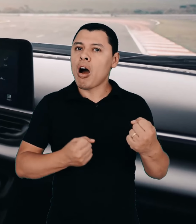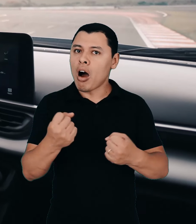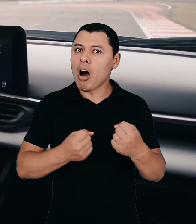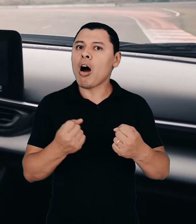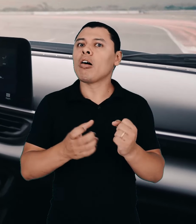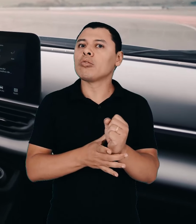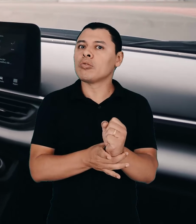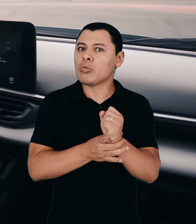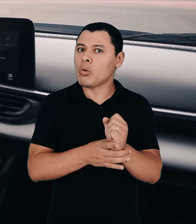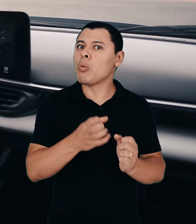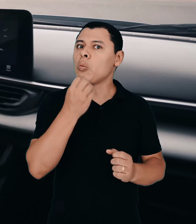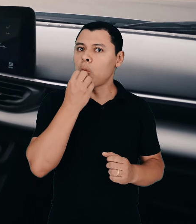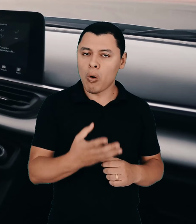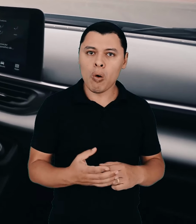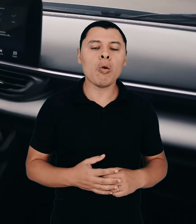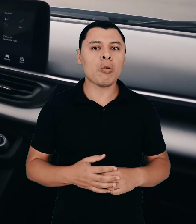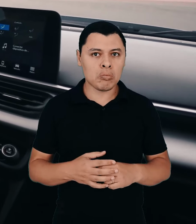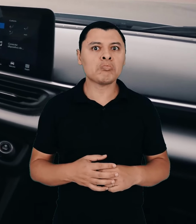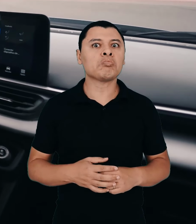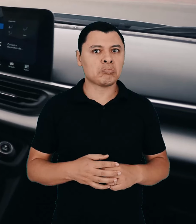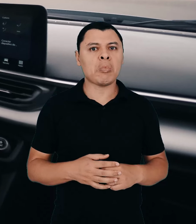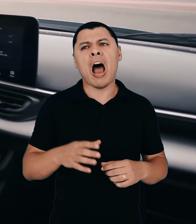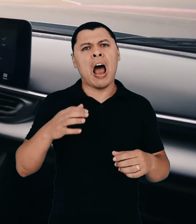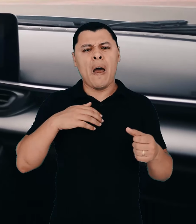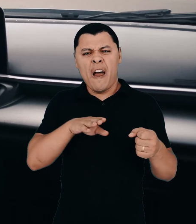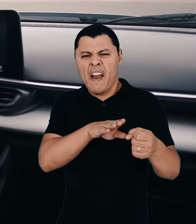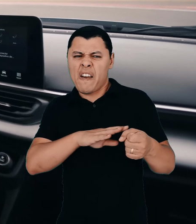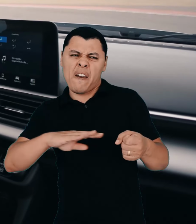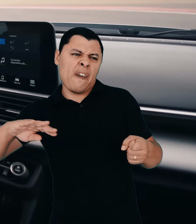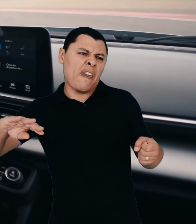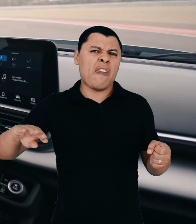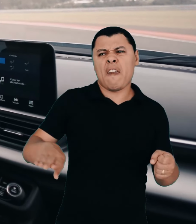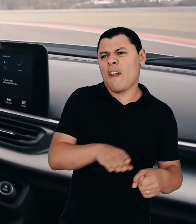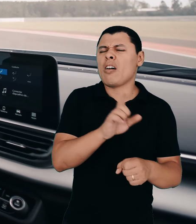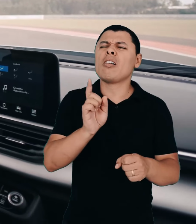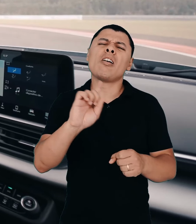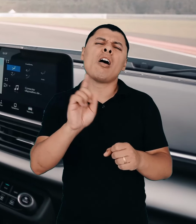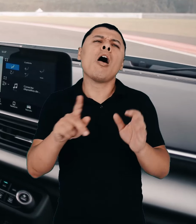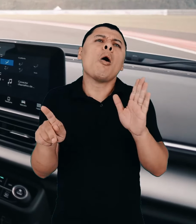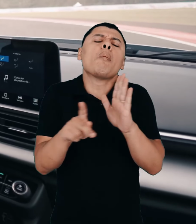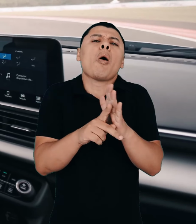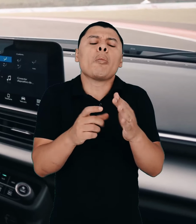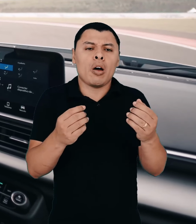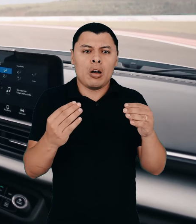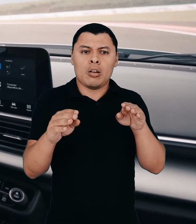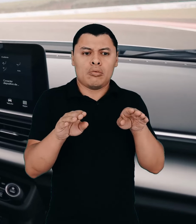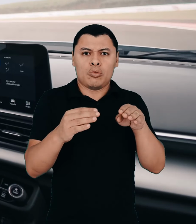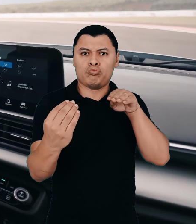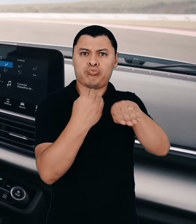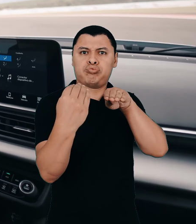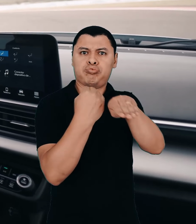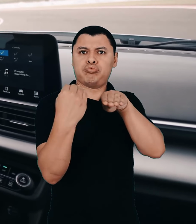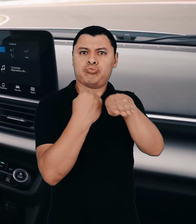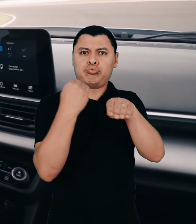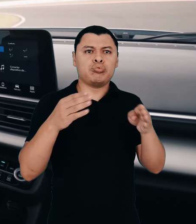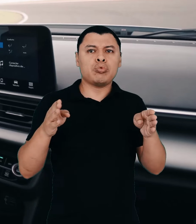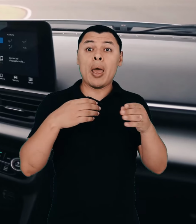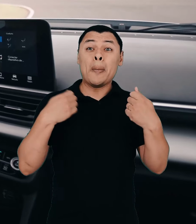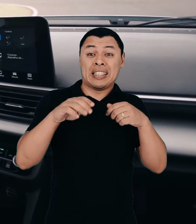diferença. E eu falei, mas não vou fazer um track day com esse carro? Não, para uma situação de estrada, alguma coisa assim, uma ultrapassagem, com certeza vai ser muito